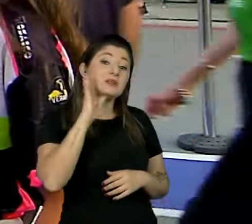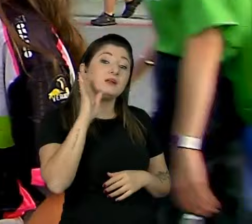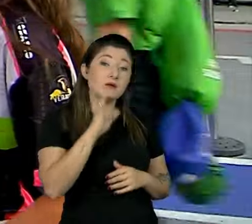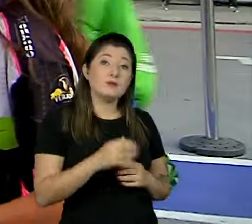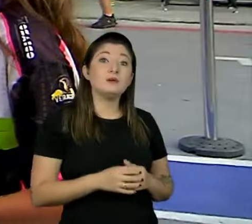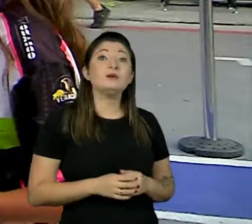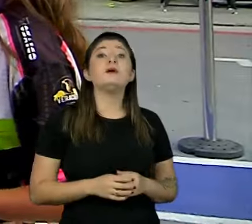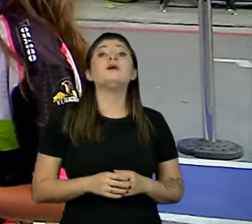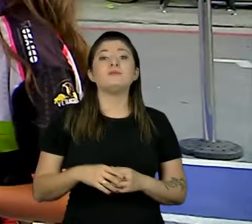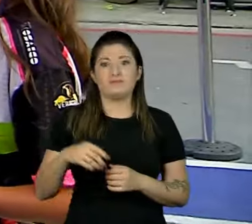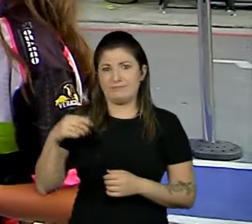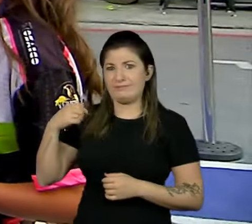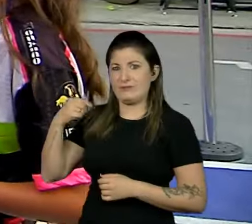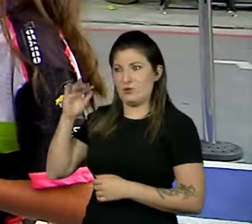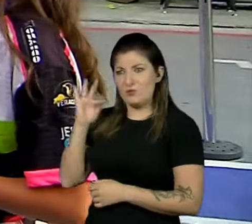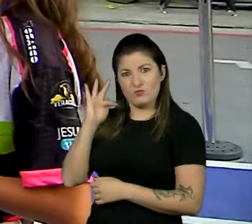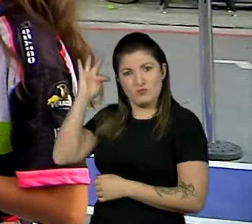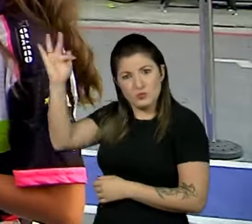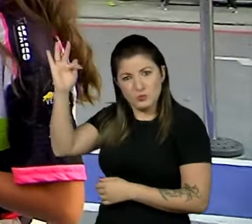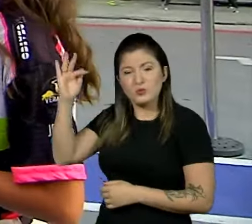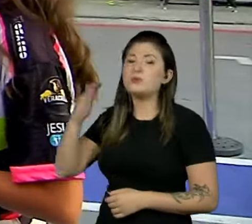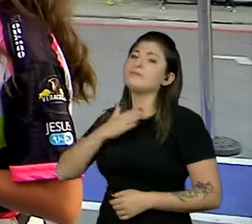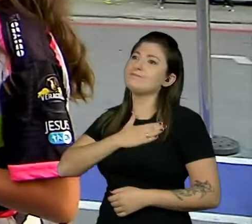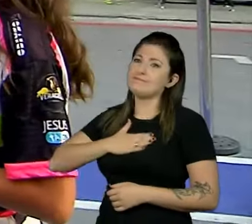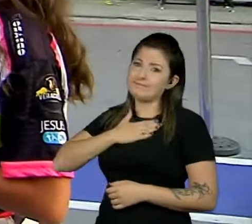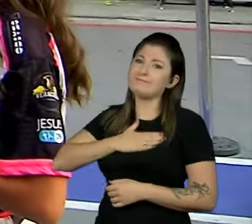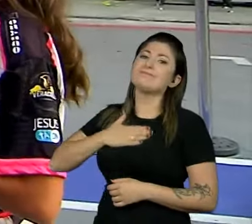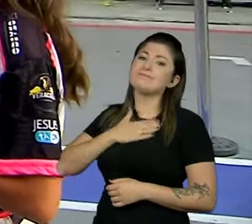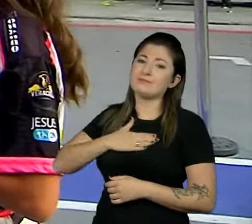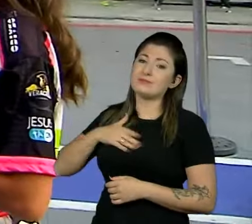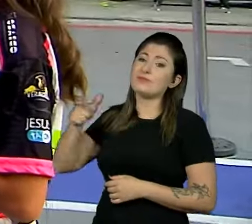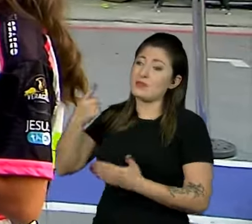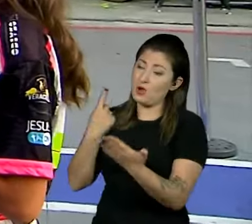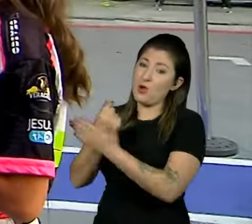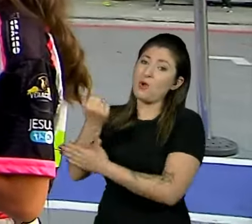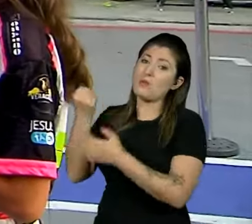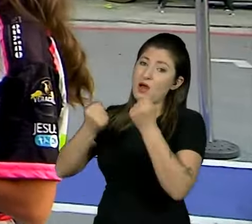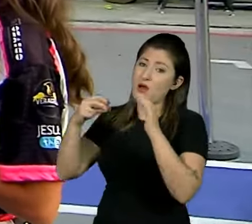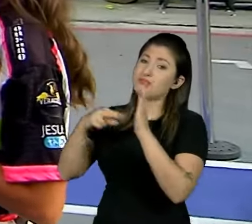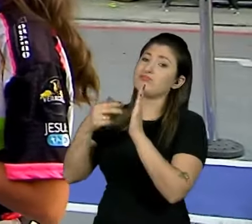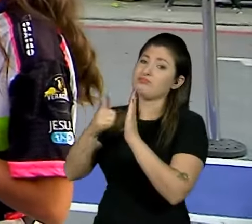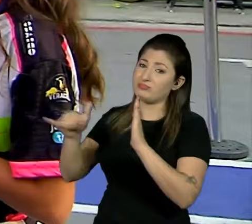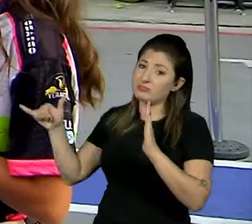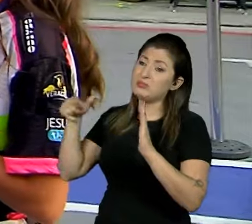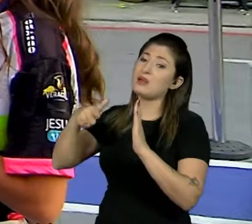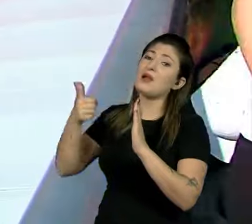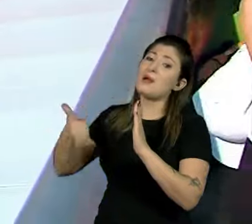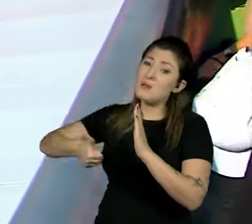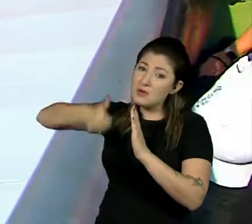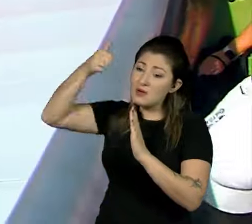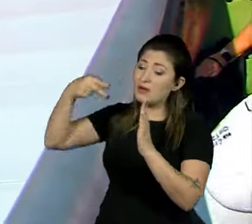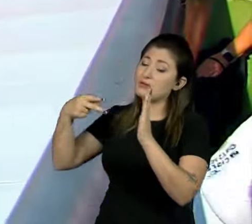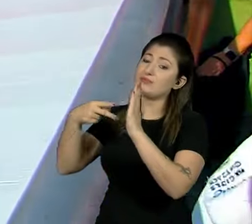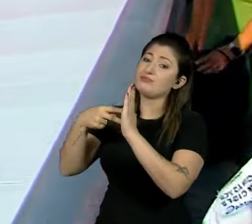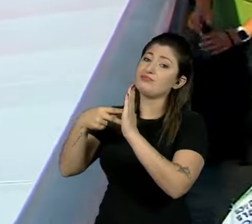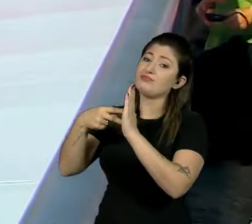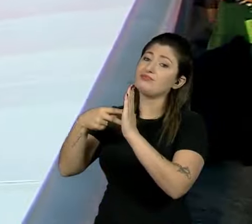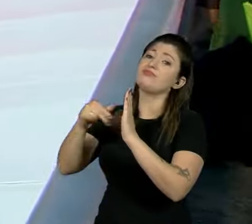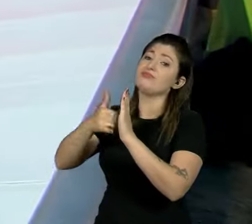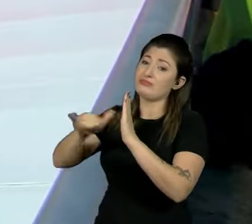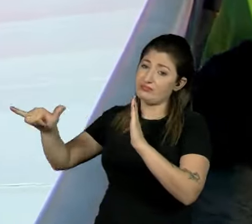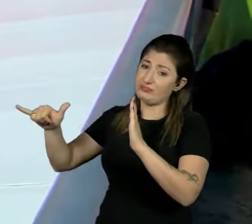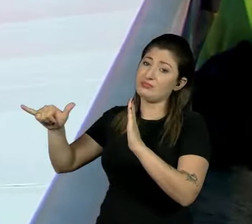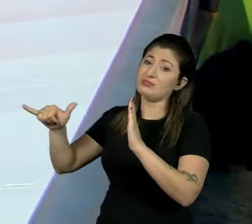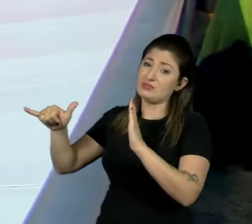eu gosto bastante. Eu teria um, com certeza, é claro, tem que é recarregável, mas assim, carros